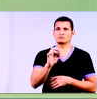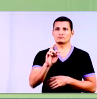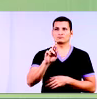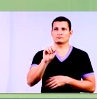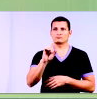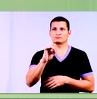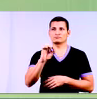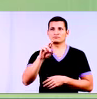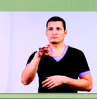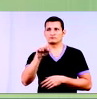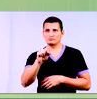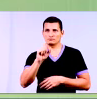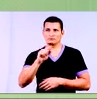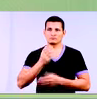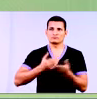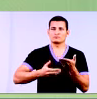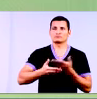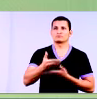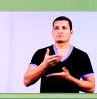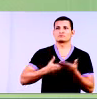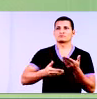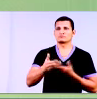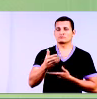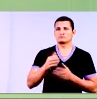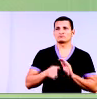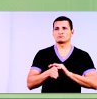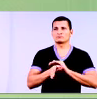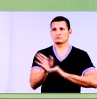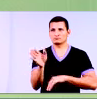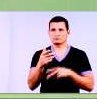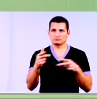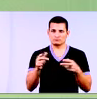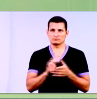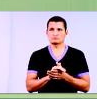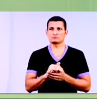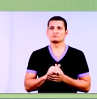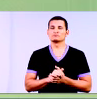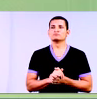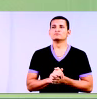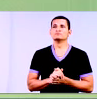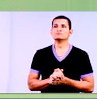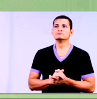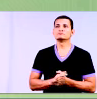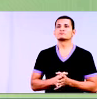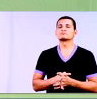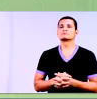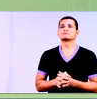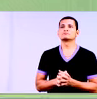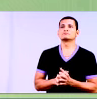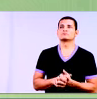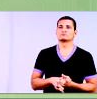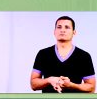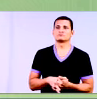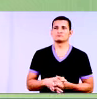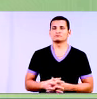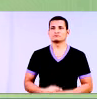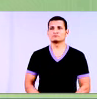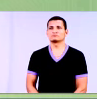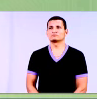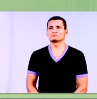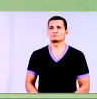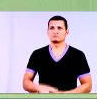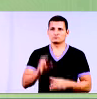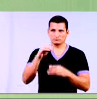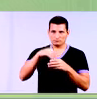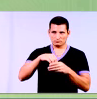que é quem interage com os dispositivos de entrada e saída com as memórias, que vai buscar as coisas lá fora, diz para o processador que tem que fazer. E por fim, uma memória